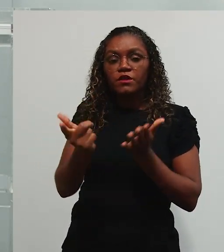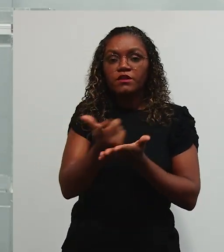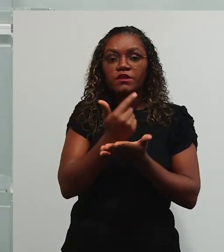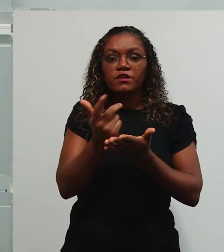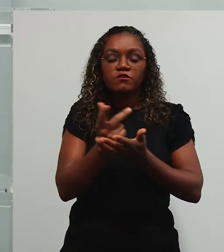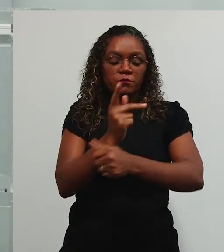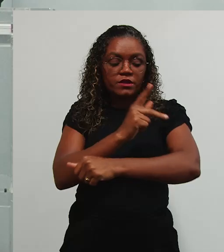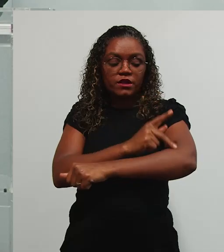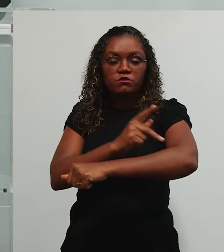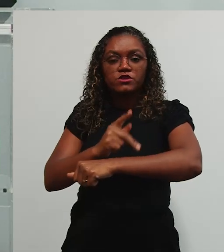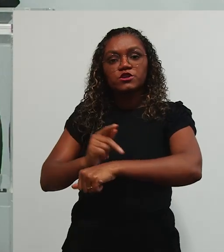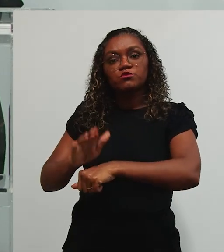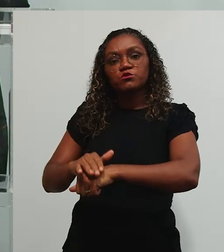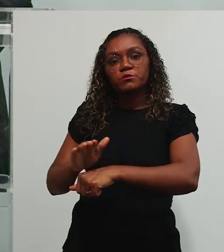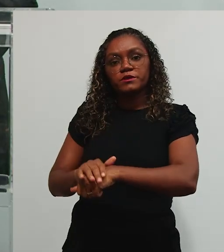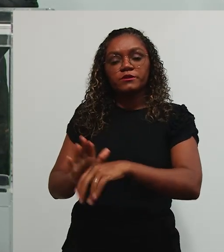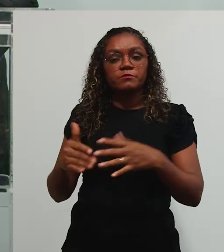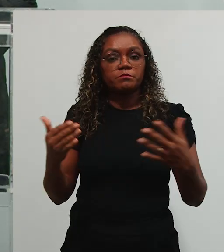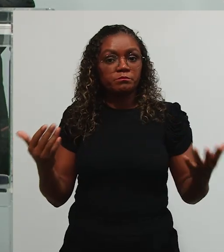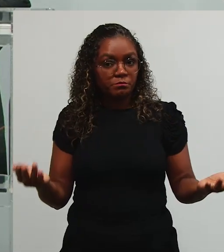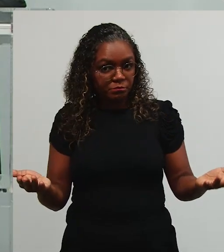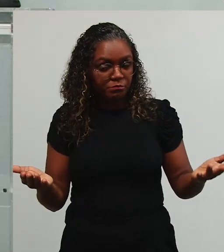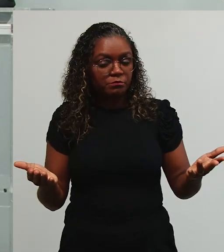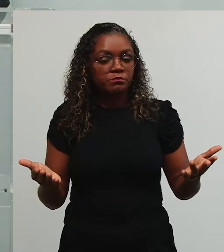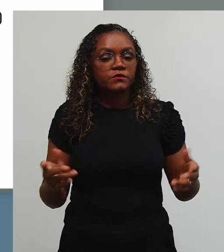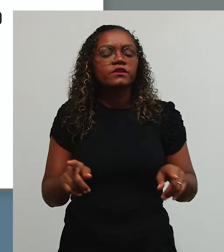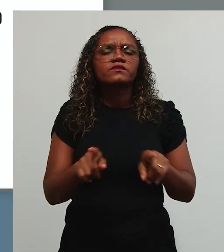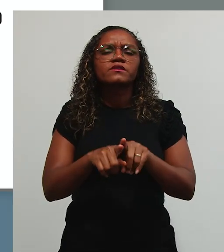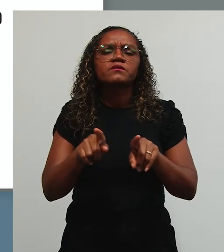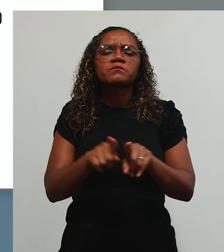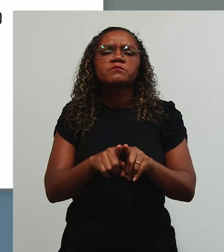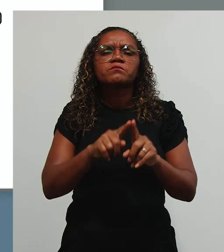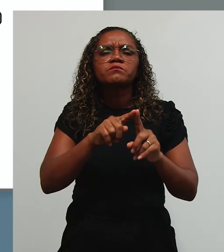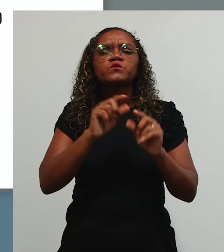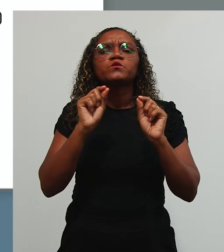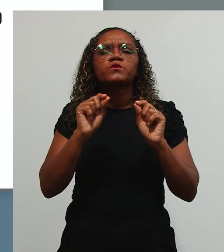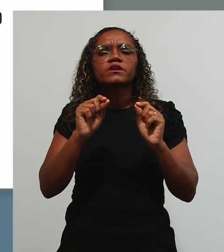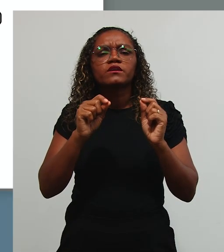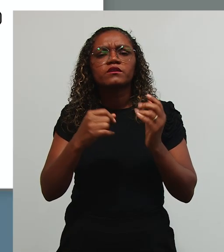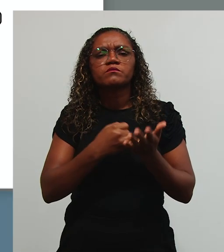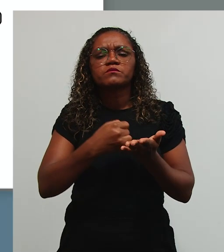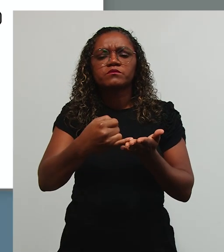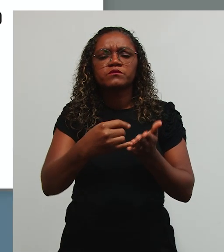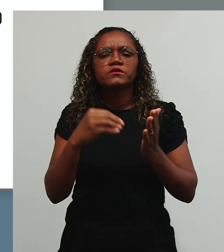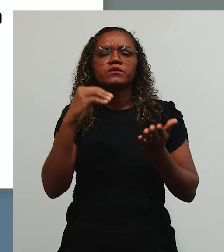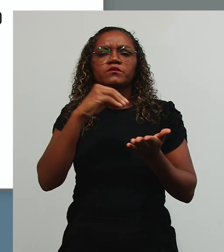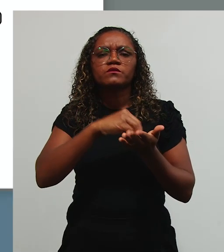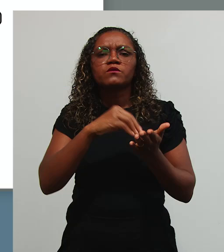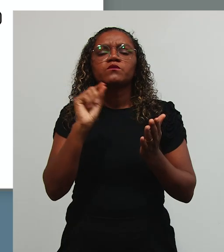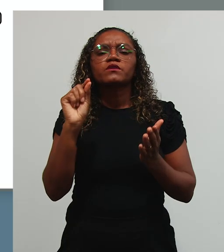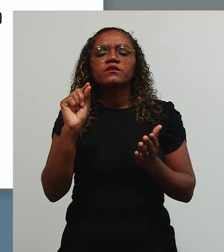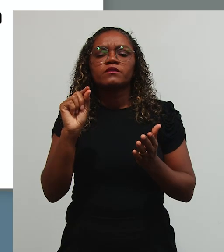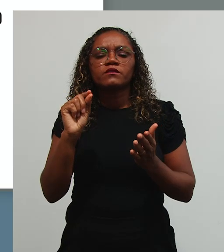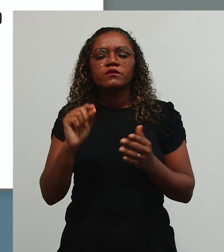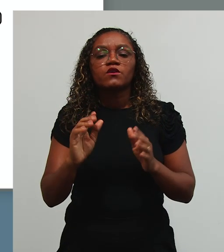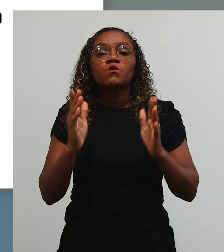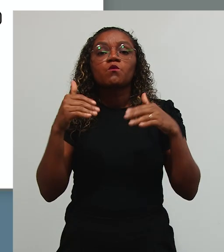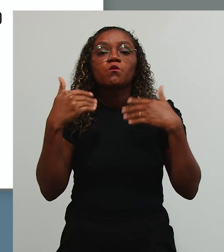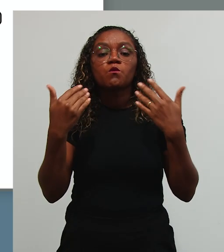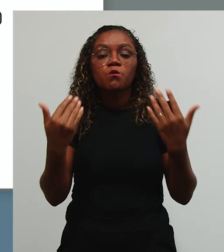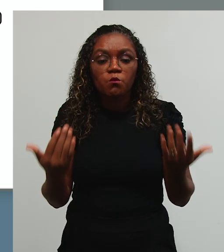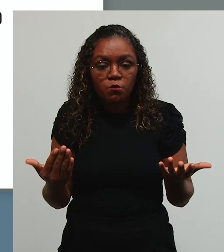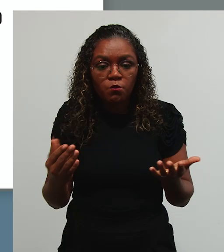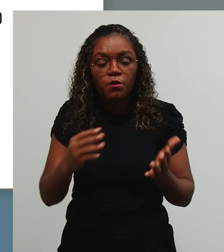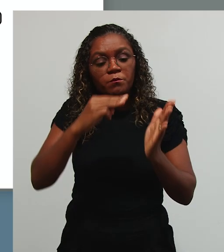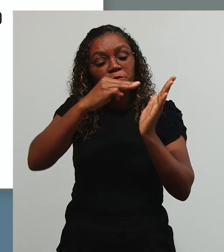Autonomia. Além do referencial teórico, você tem que informar qual que é o percurso metodológico que você vai seguir.